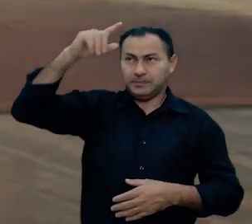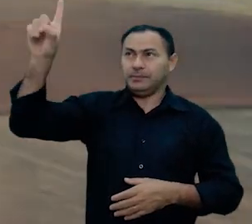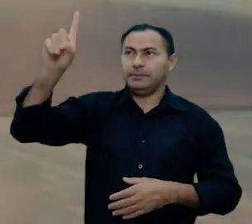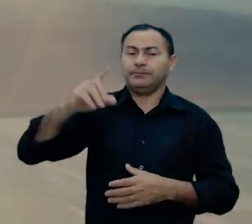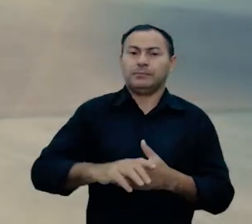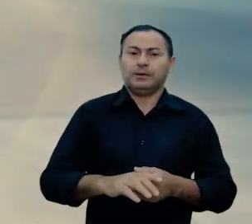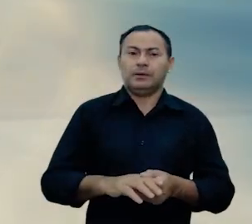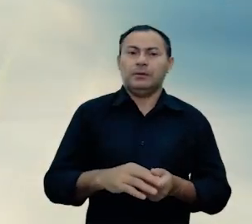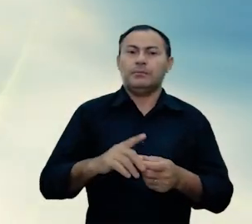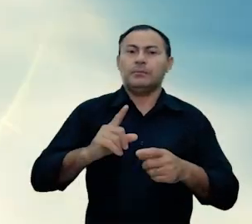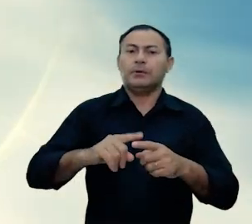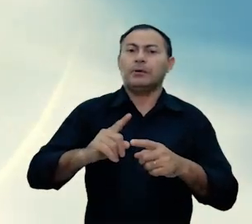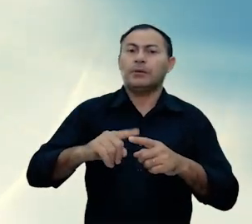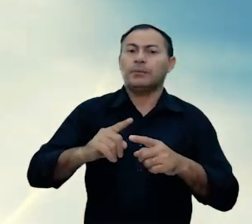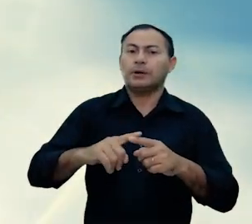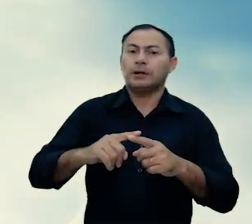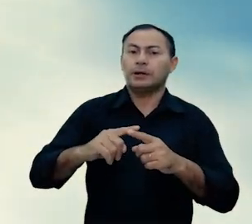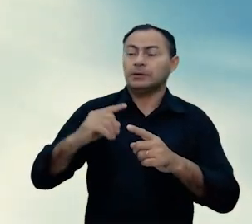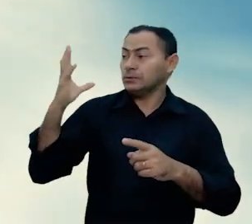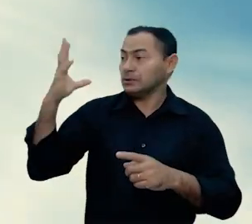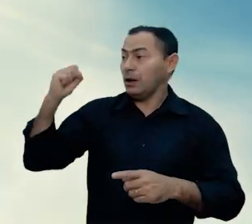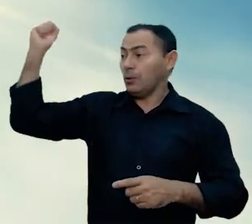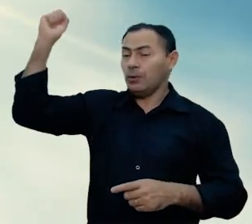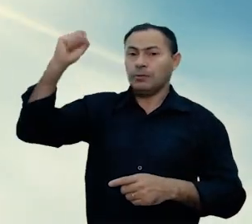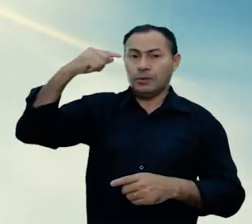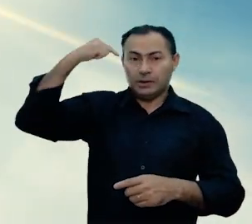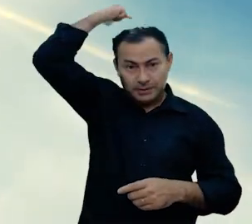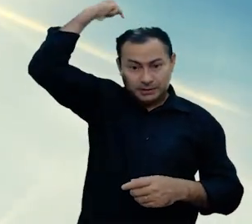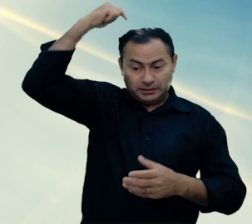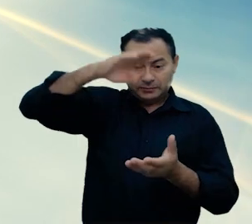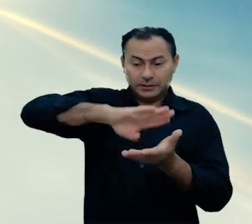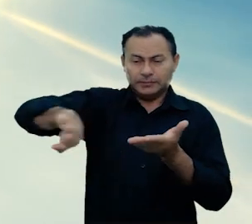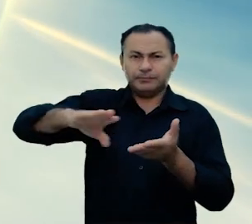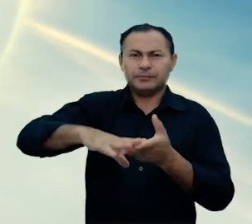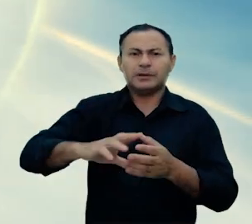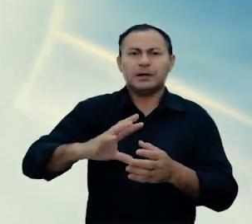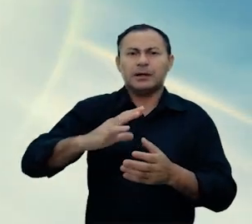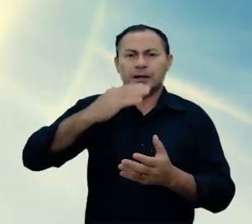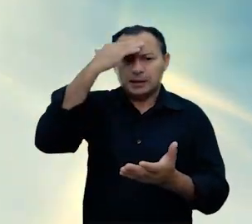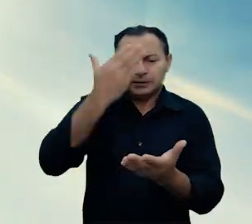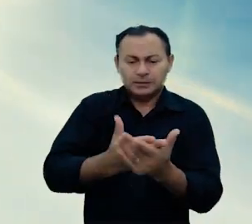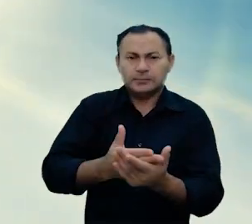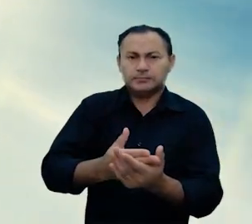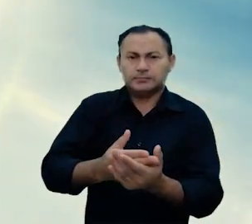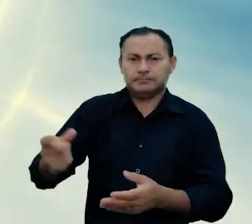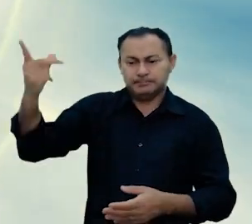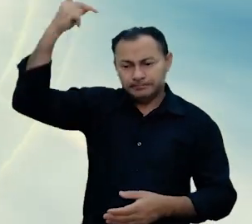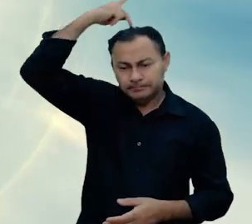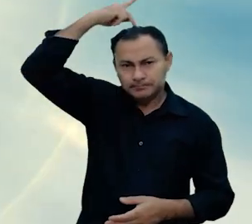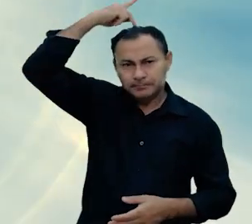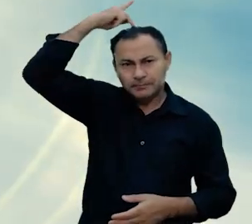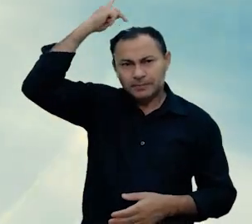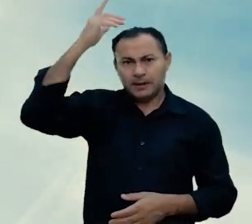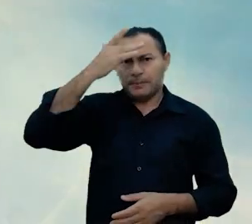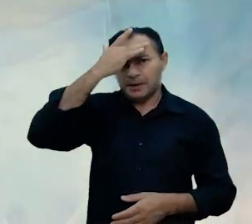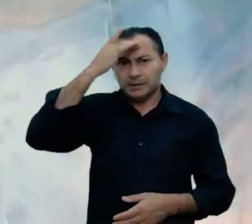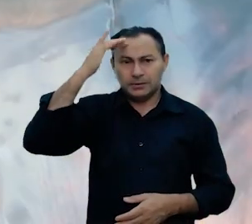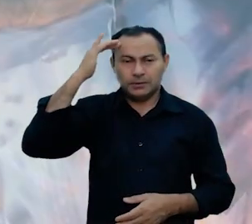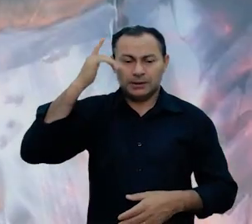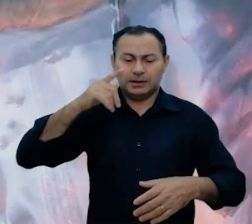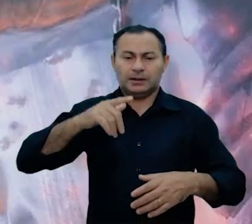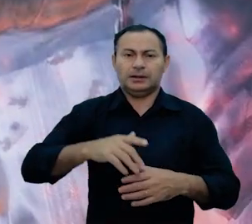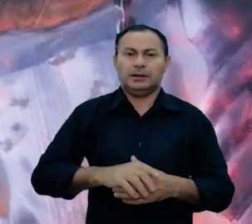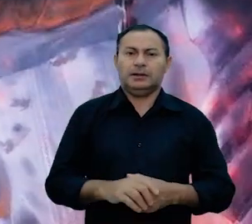foi removido de Saul. Muitos acreditam que desde o Pentecostes Deus não trabalha mais com o homem dessa